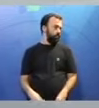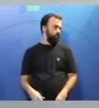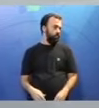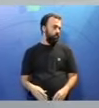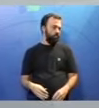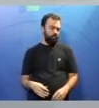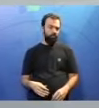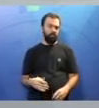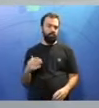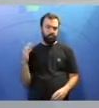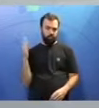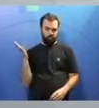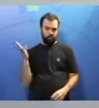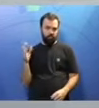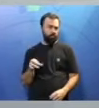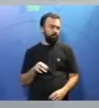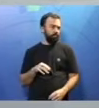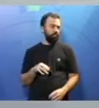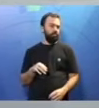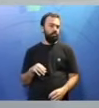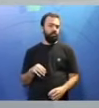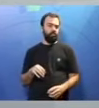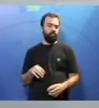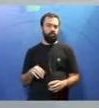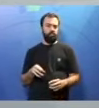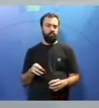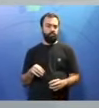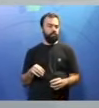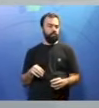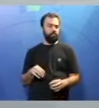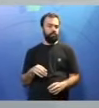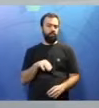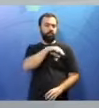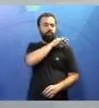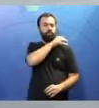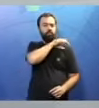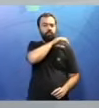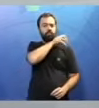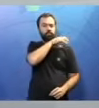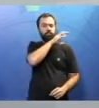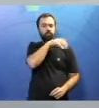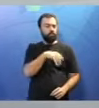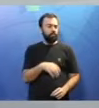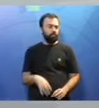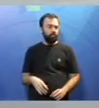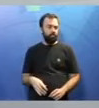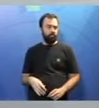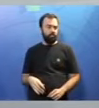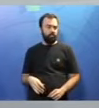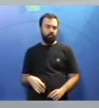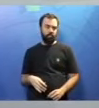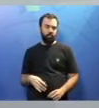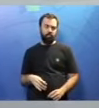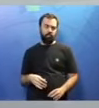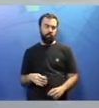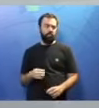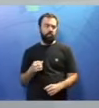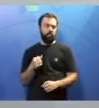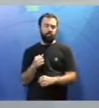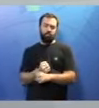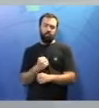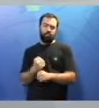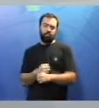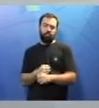Ainda no domínio Eucária, o reino animal, também bem conhecido, são seres eucariontes,